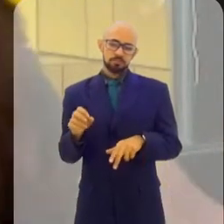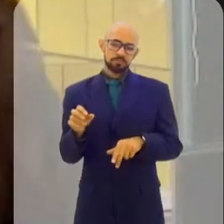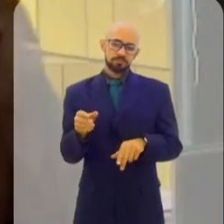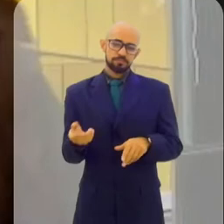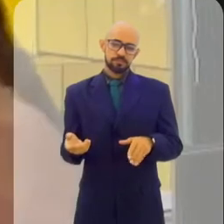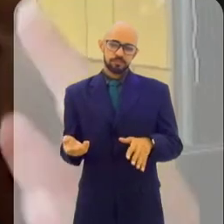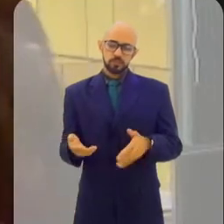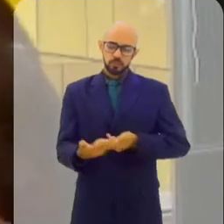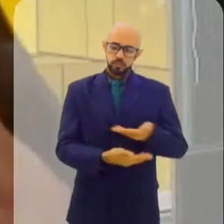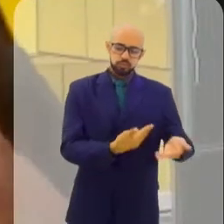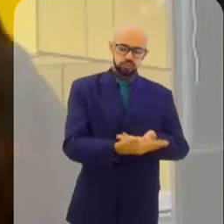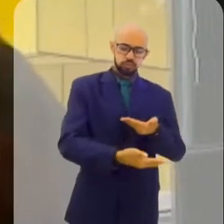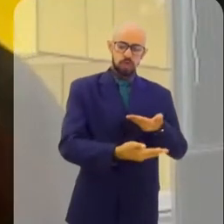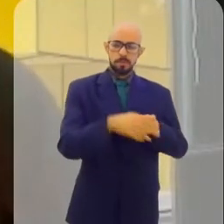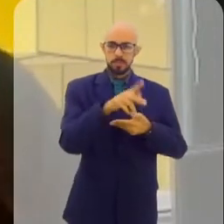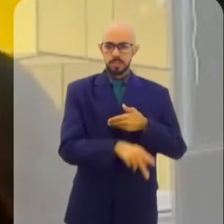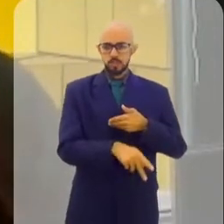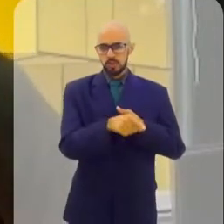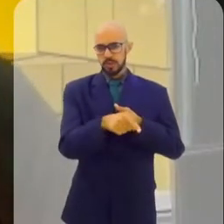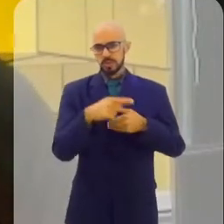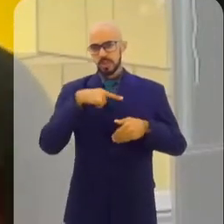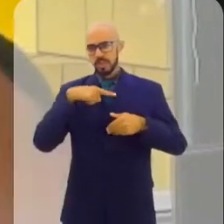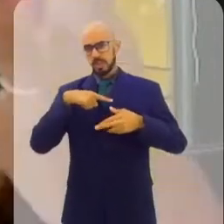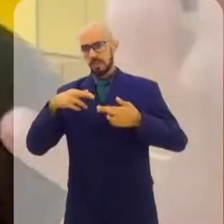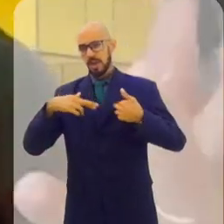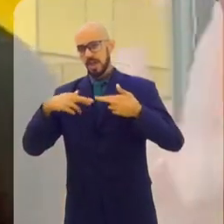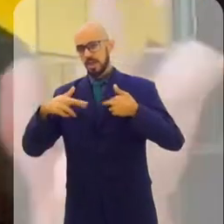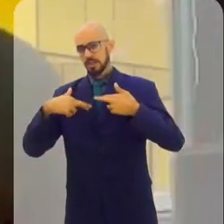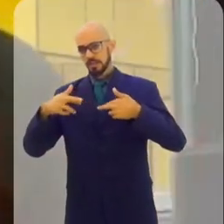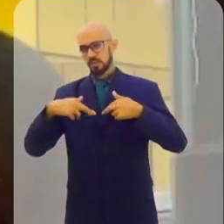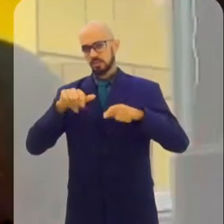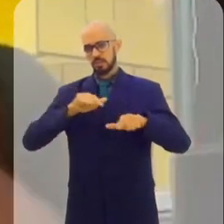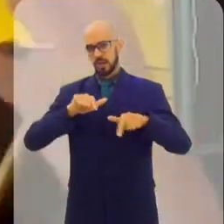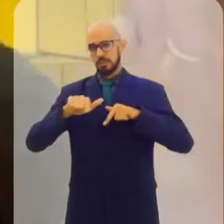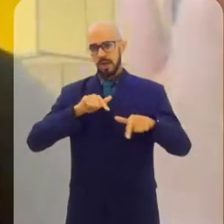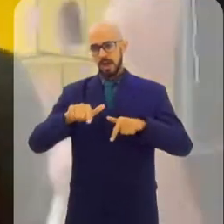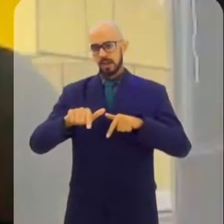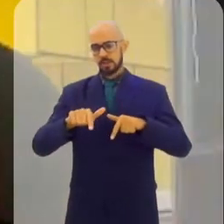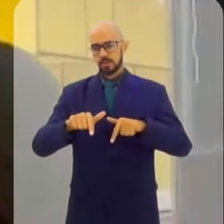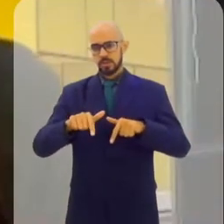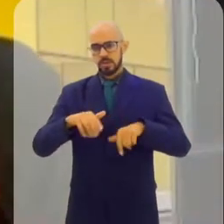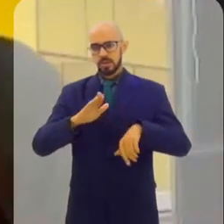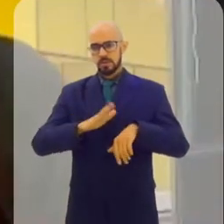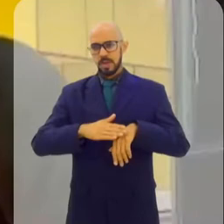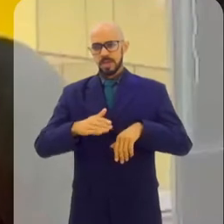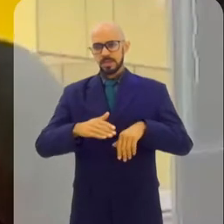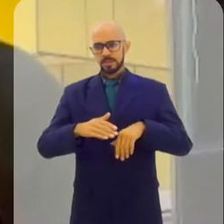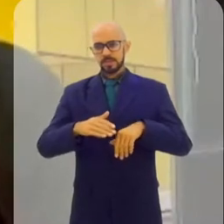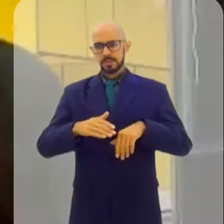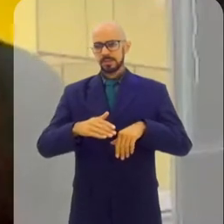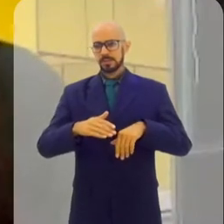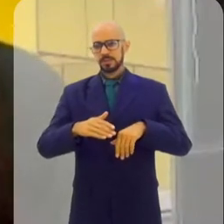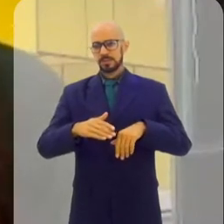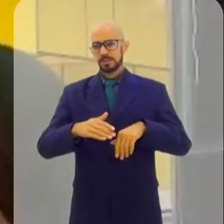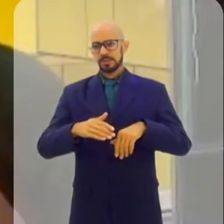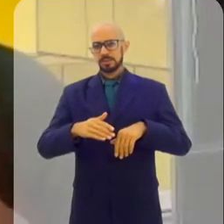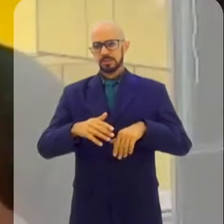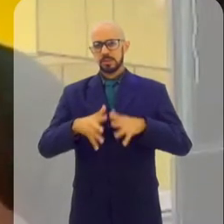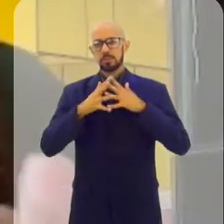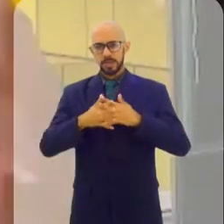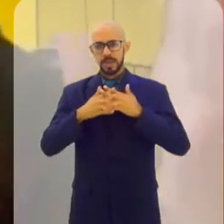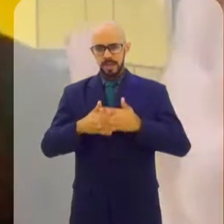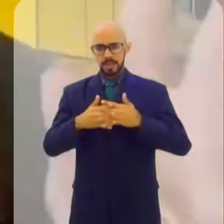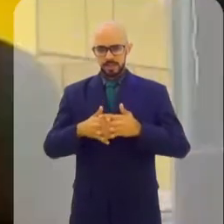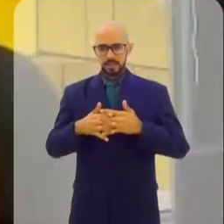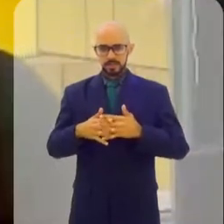têm relações de trabalho mais fluidas, né? Muito ligadas aí a